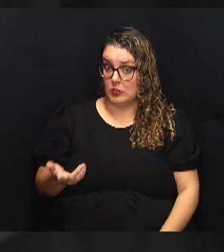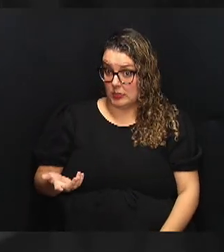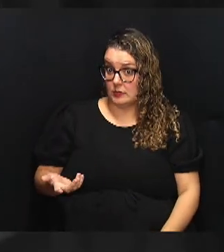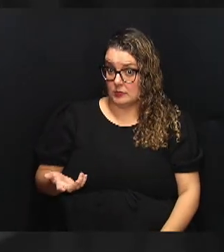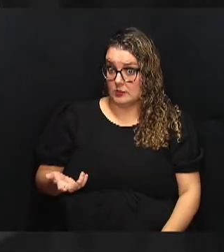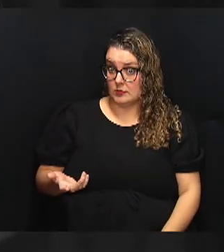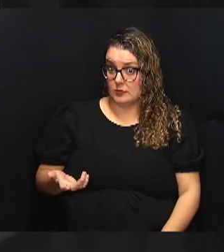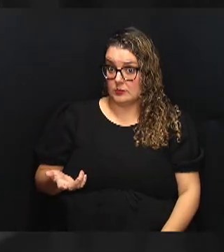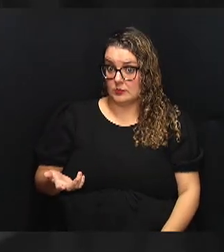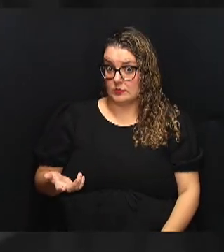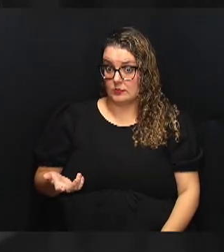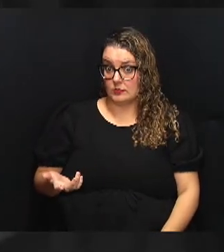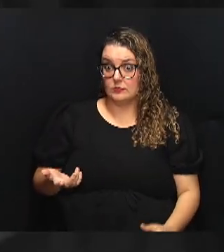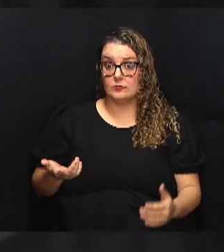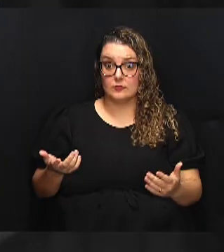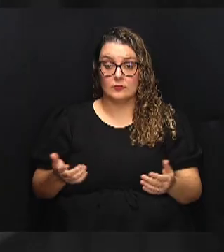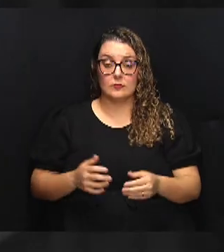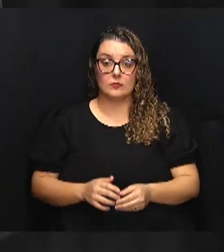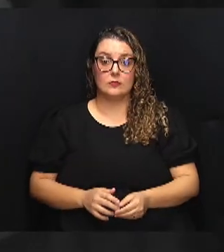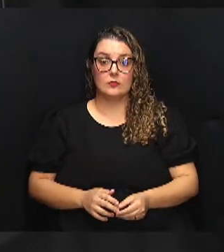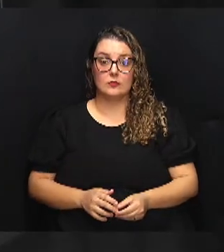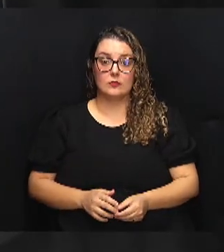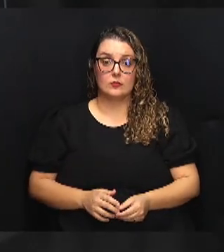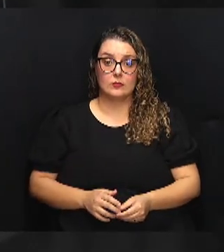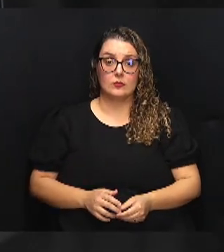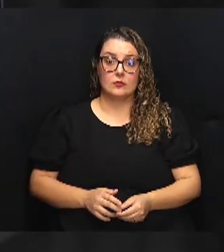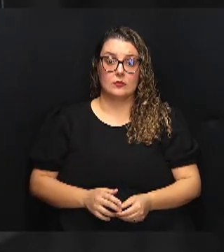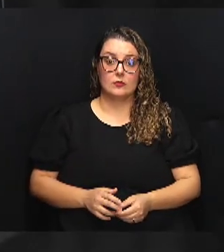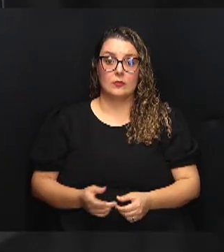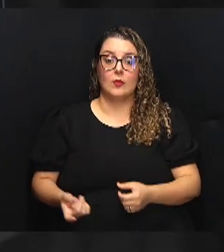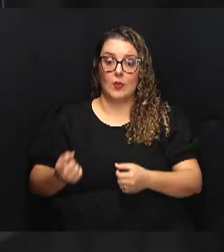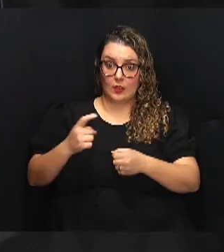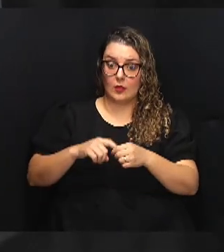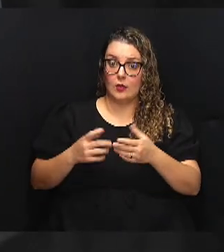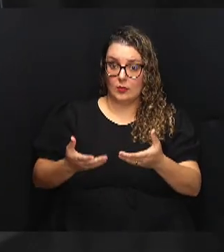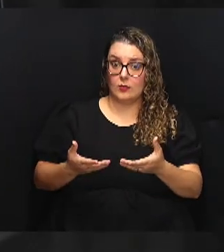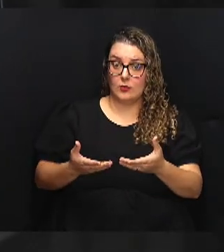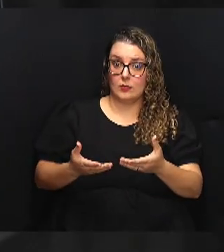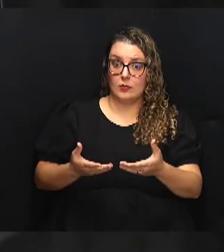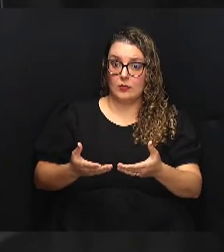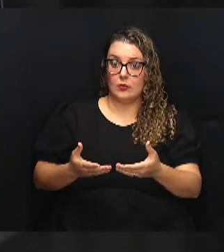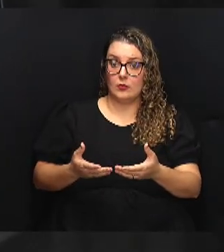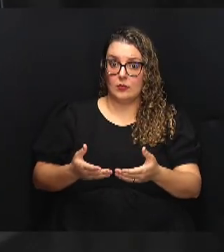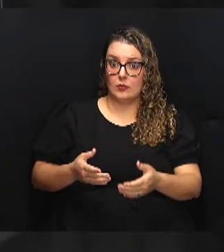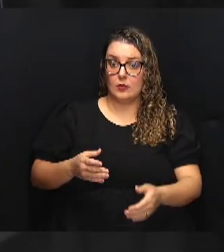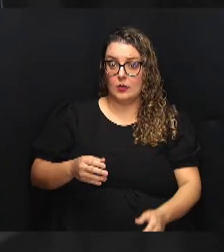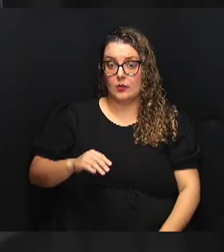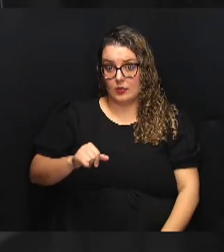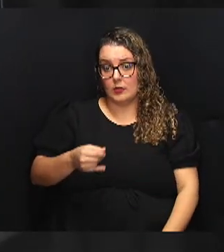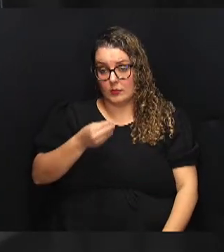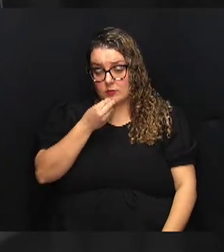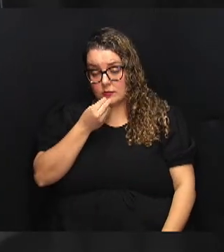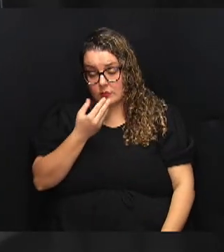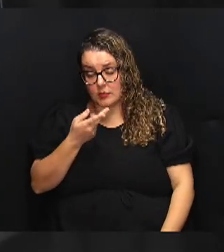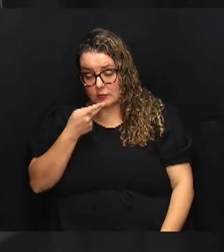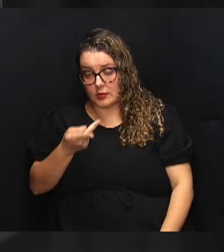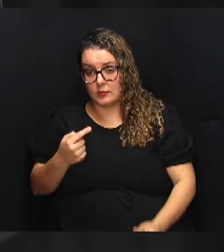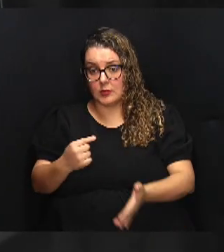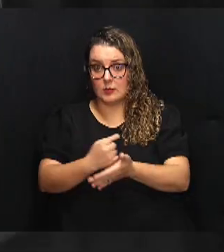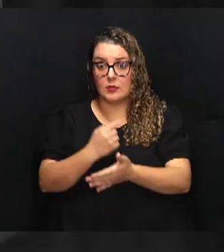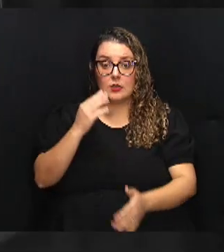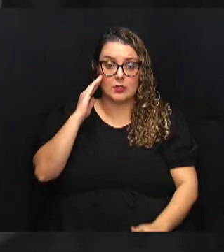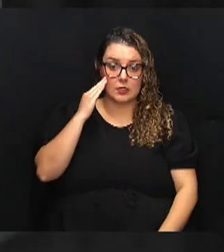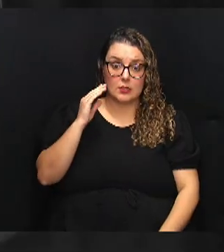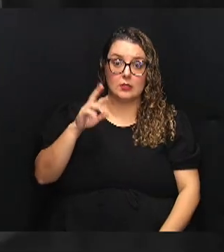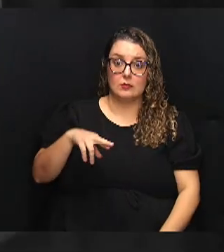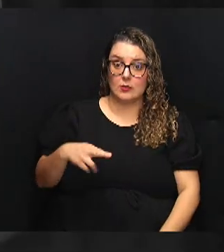né? Então, talvez voltando aqui para o nosso gancho, é isso, né? A gente tem que entender o motivo pelo